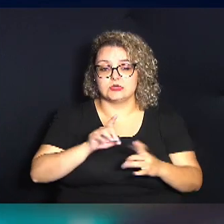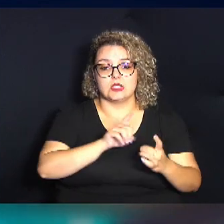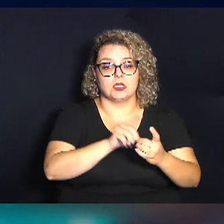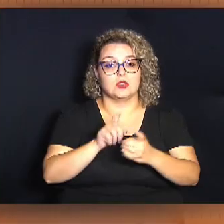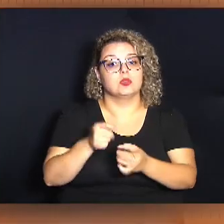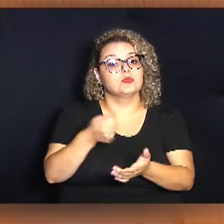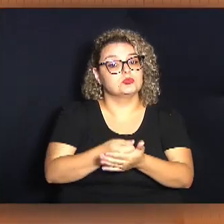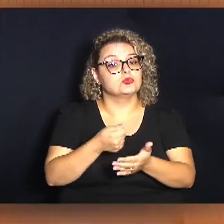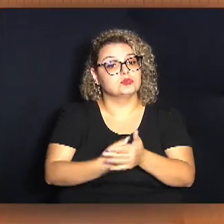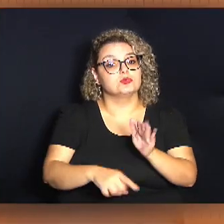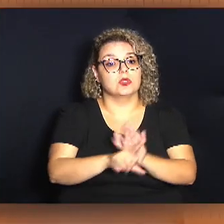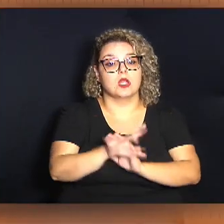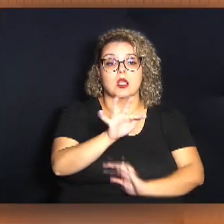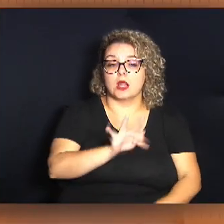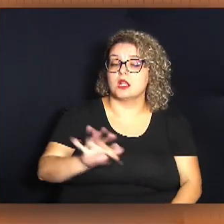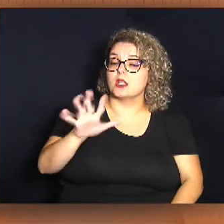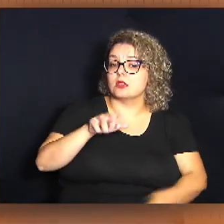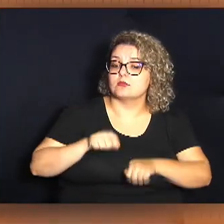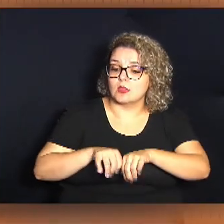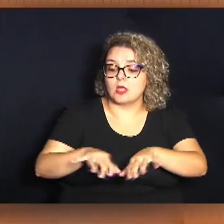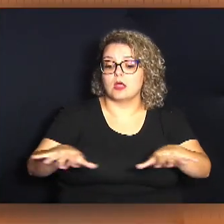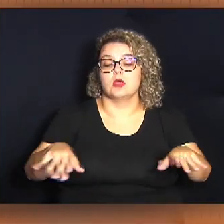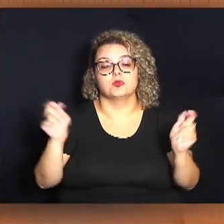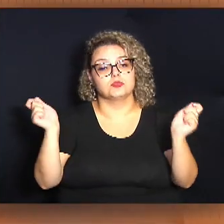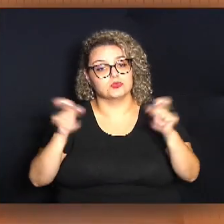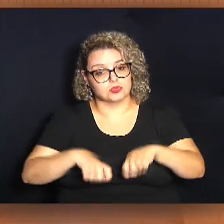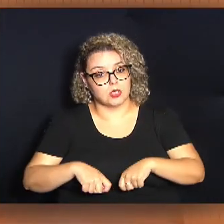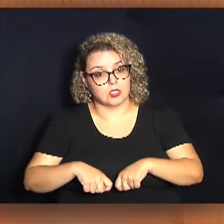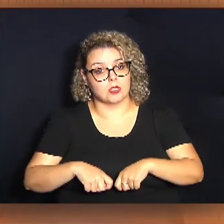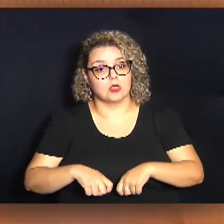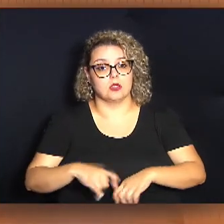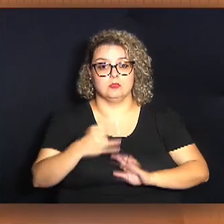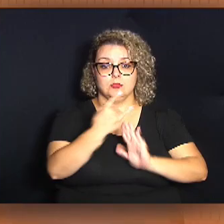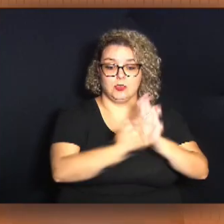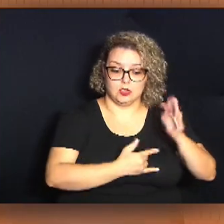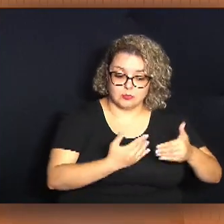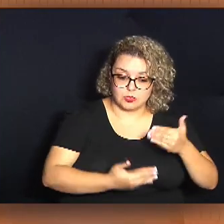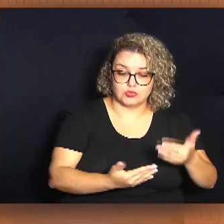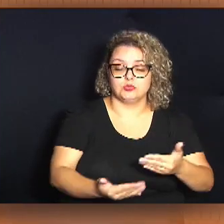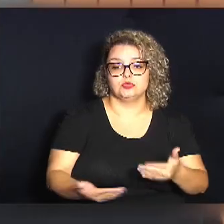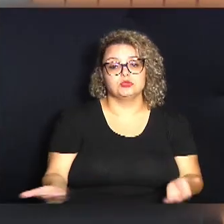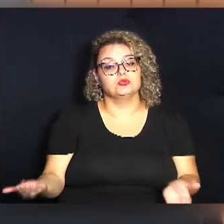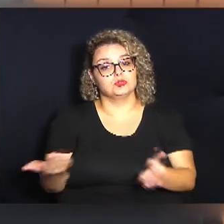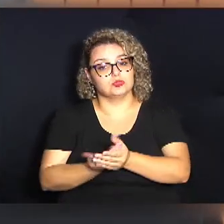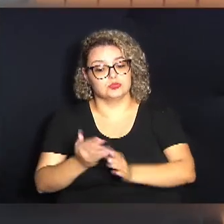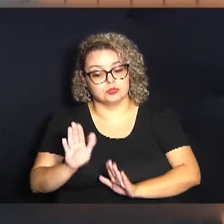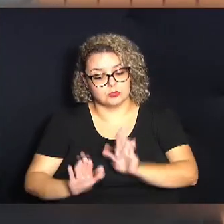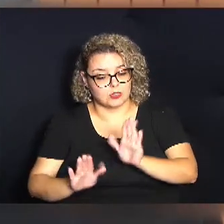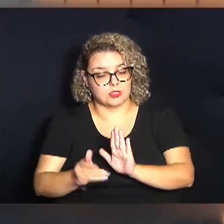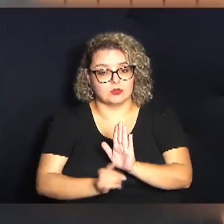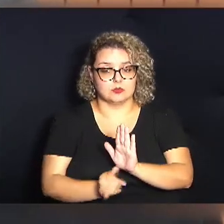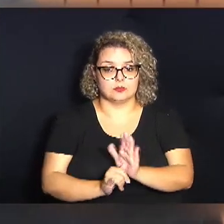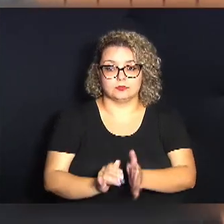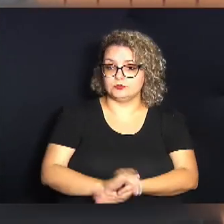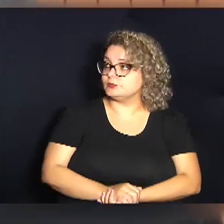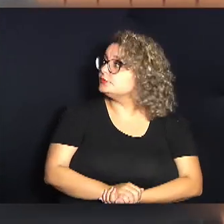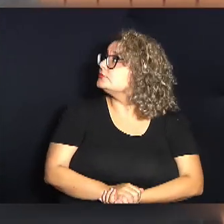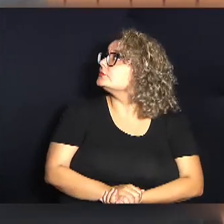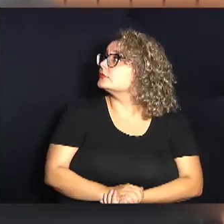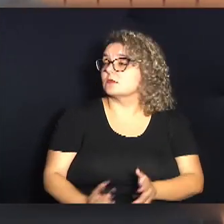exigências da lei federal que ampliaram competências e burocracias nos processos de licitação. Esse projeto de lei é